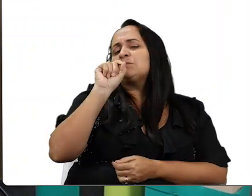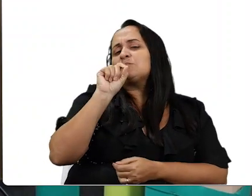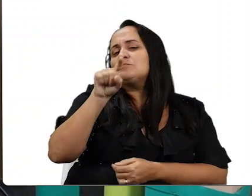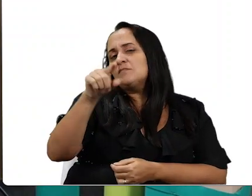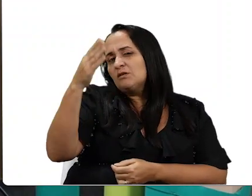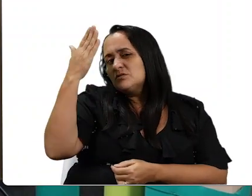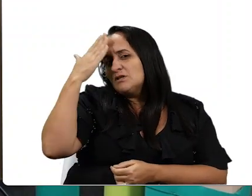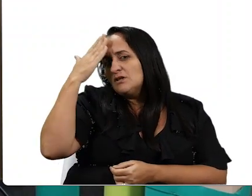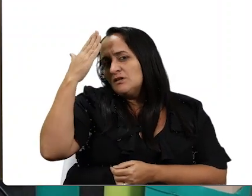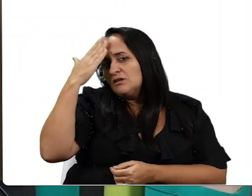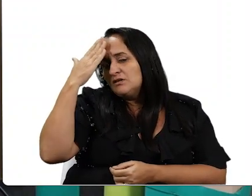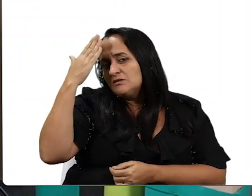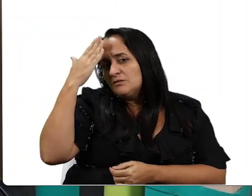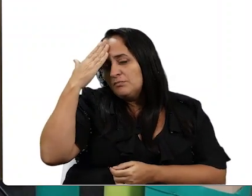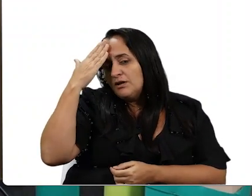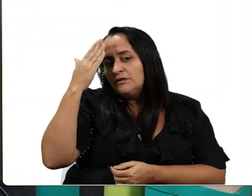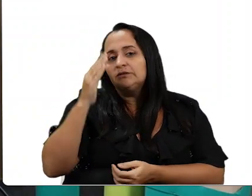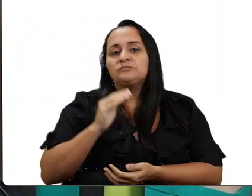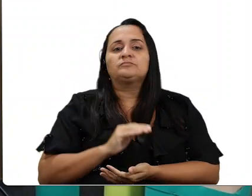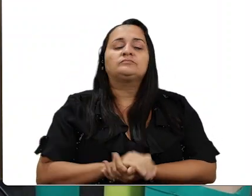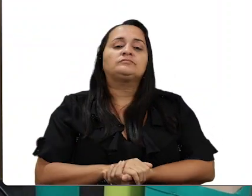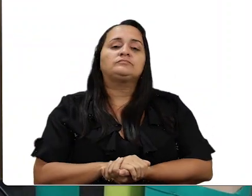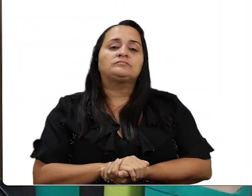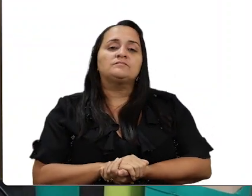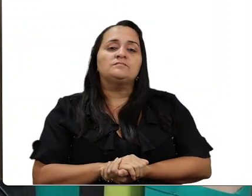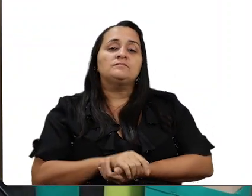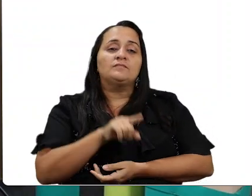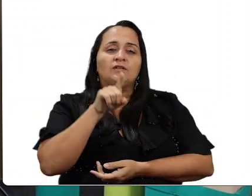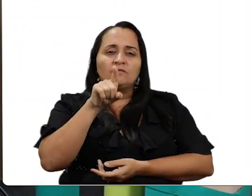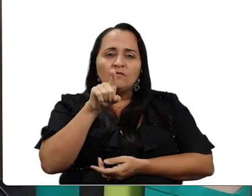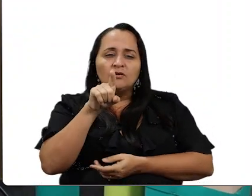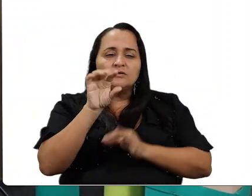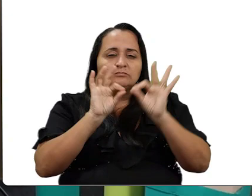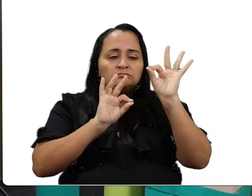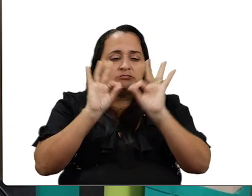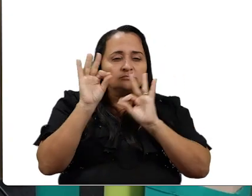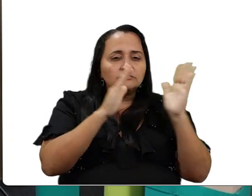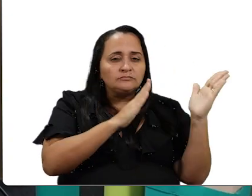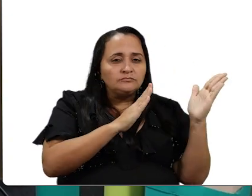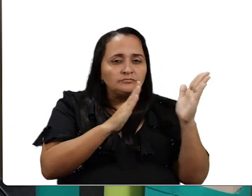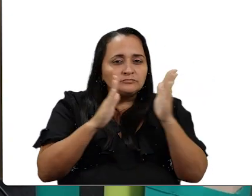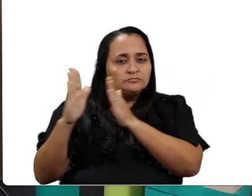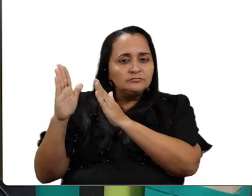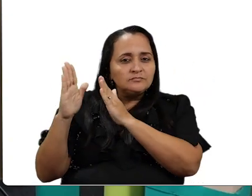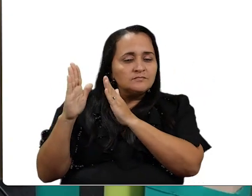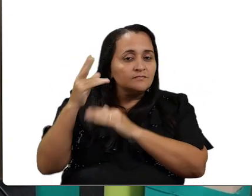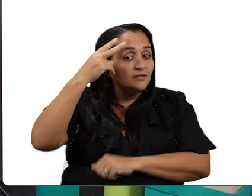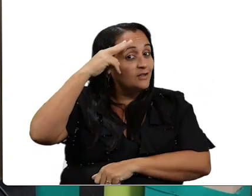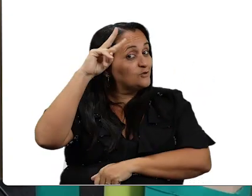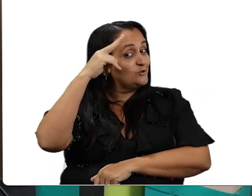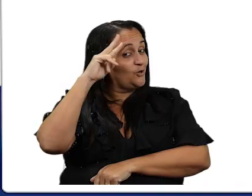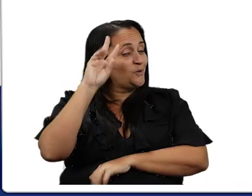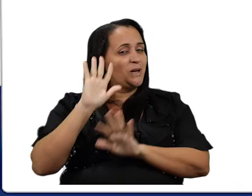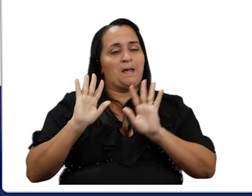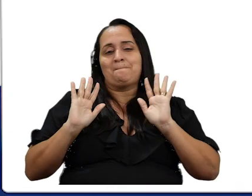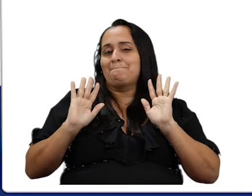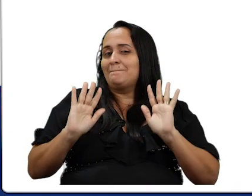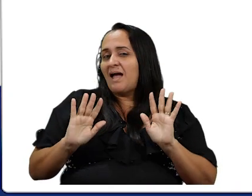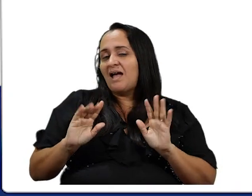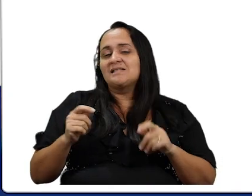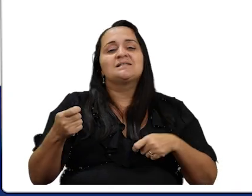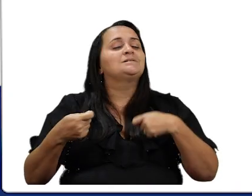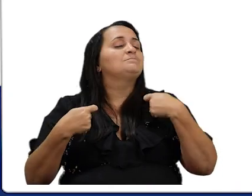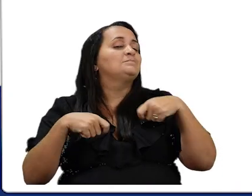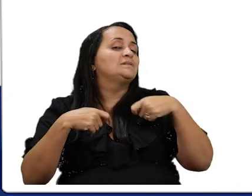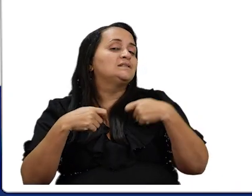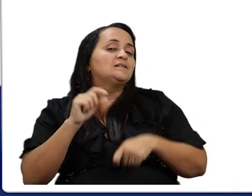contar essa história agora, não. Agora, a gente vai ver um trecho dessa história, porque eu quero primeiro testar os seus conhecimentos,